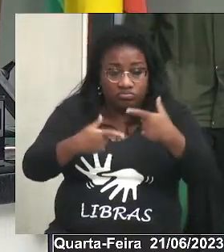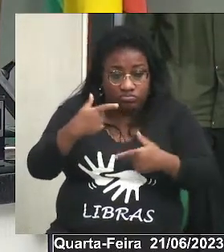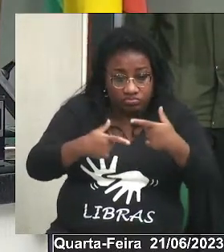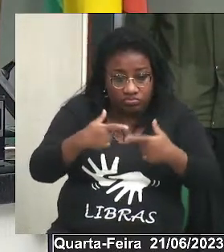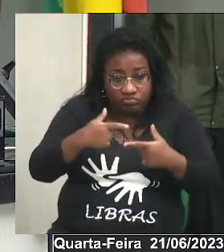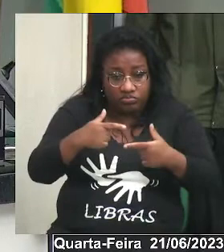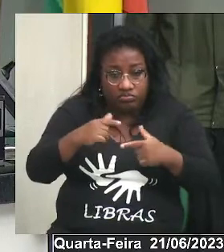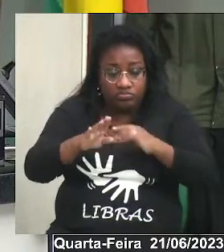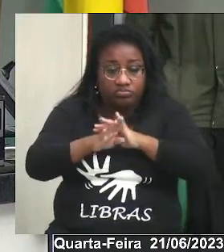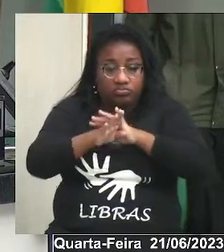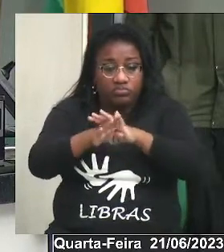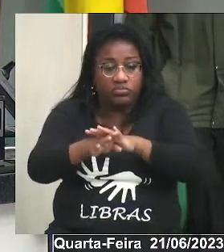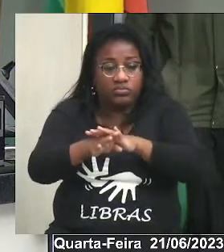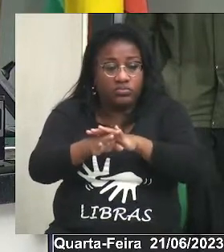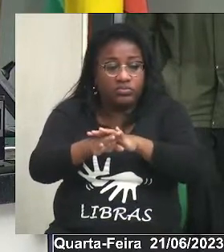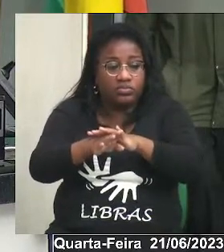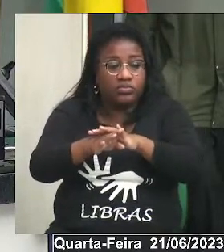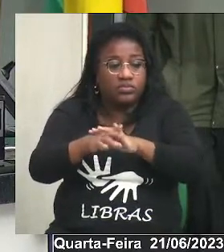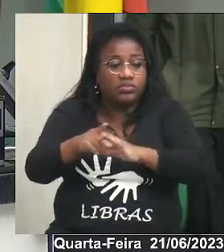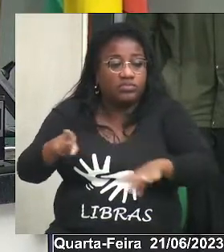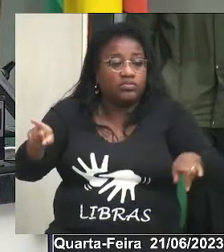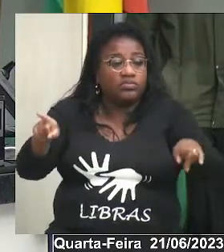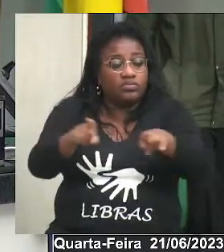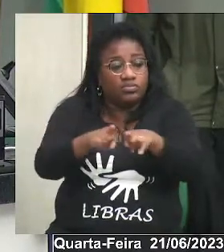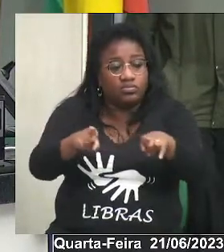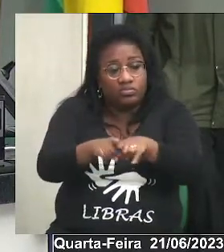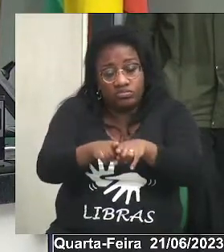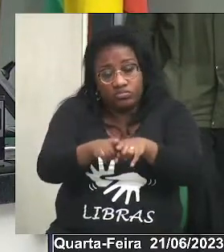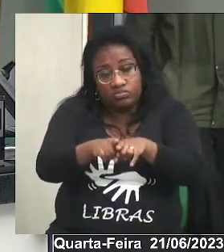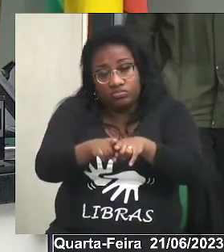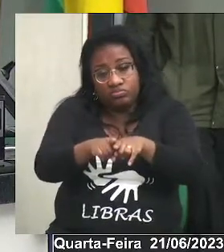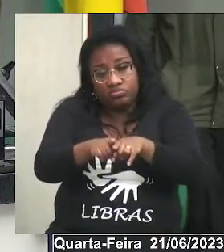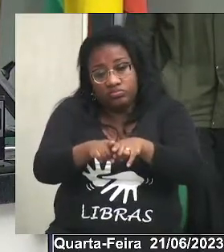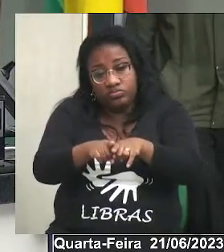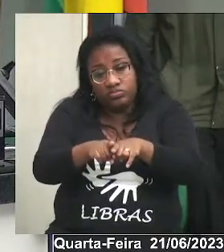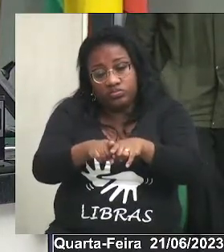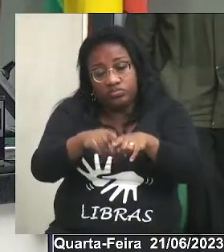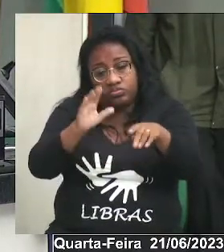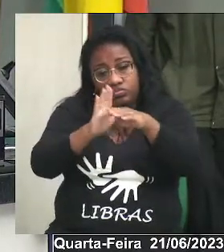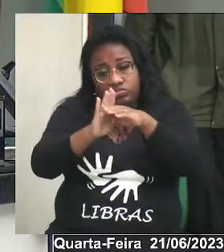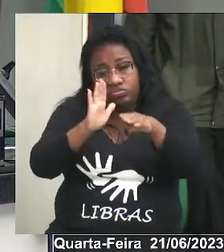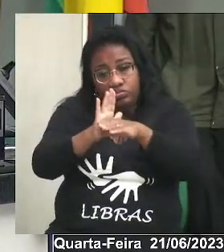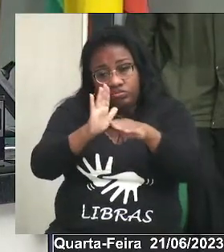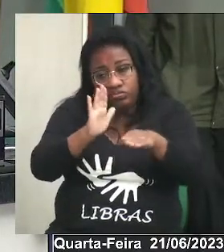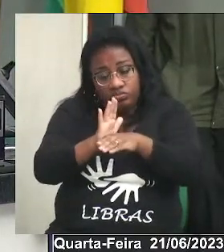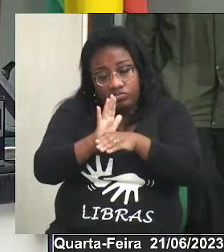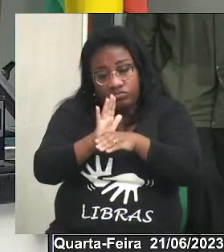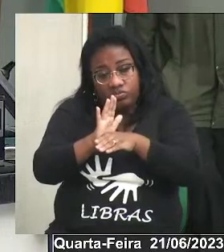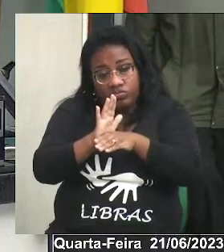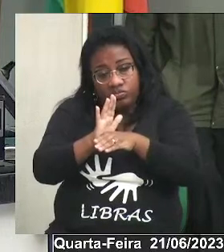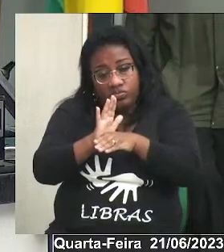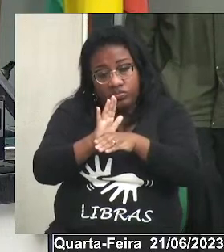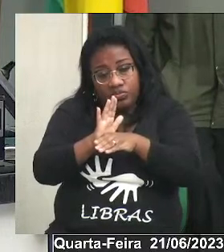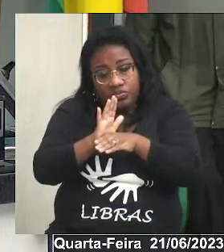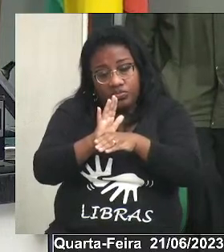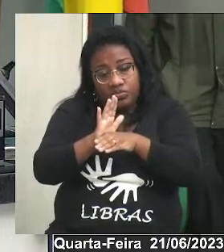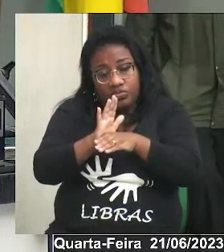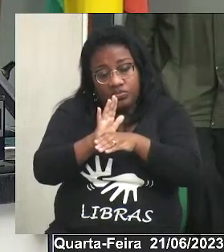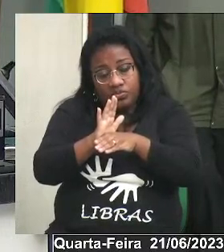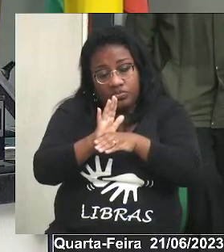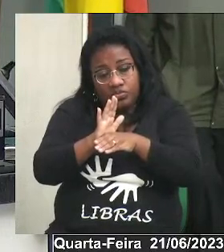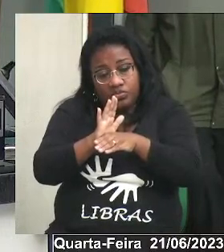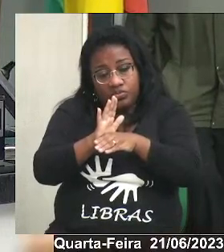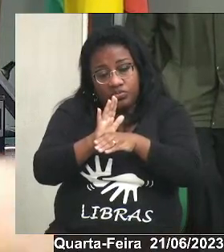ele, que ele vai abrir isso para estar ajudando. Outra questão desse outro projeto, senhor presidente, que eu venho pedir a vocês, é esse projeto de